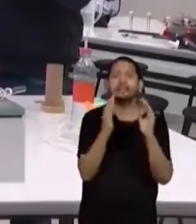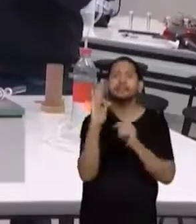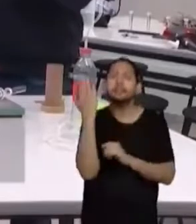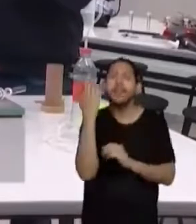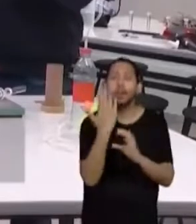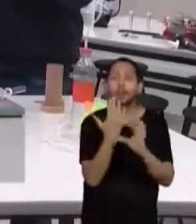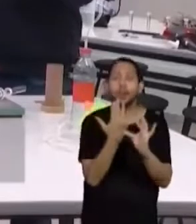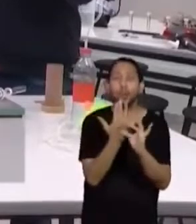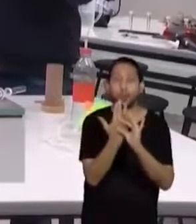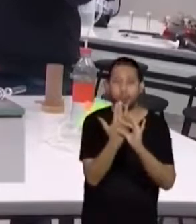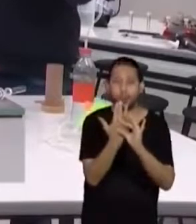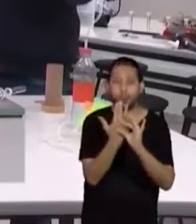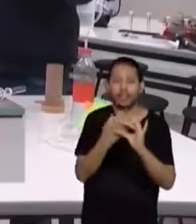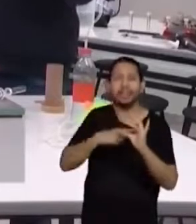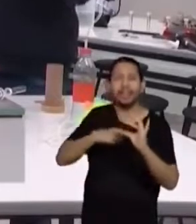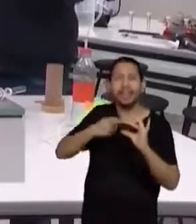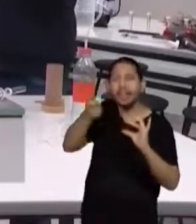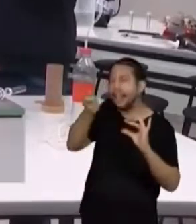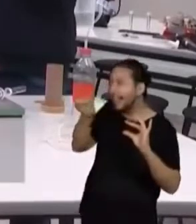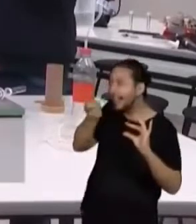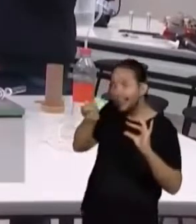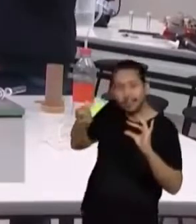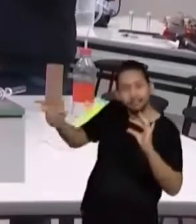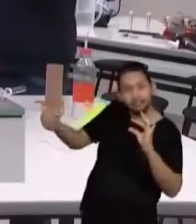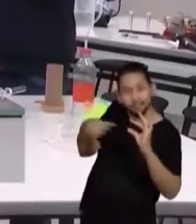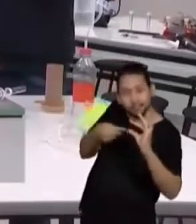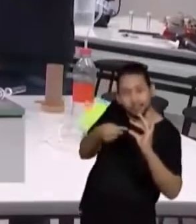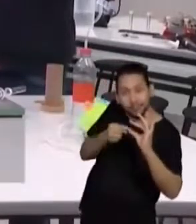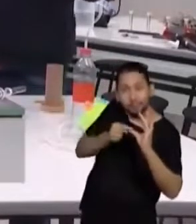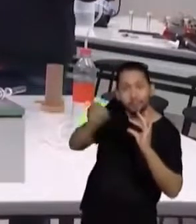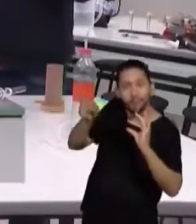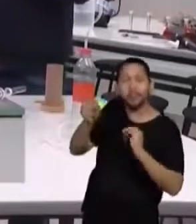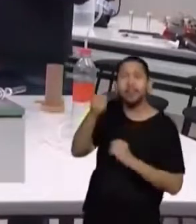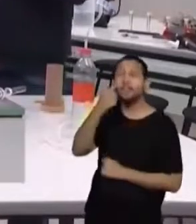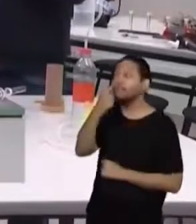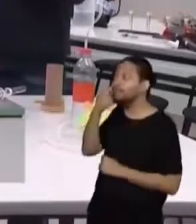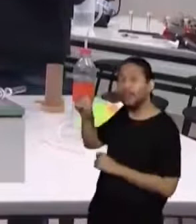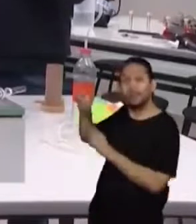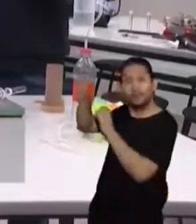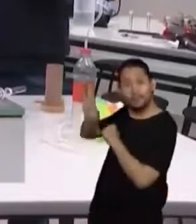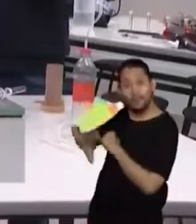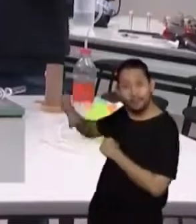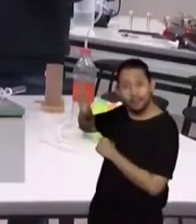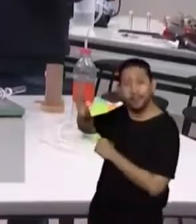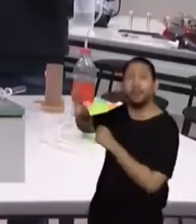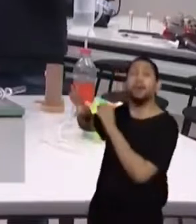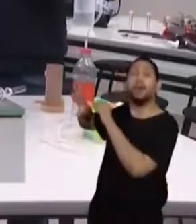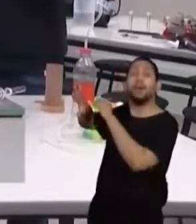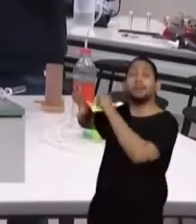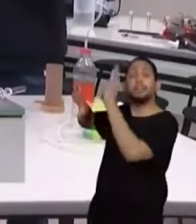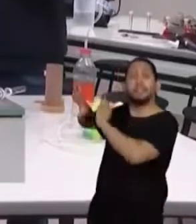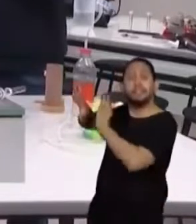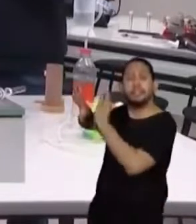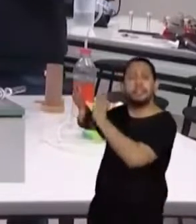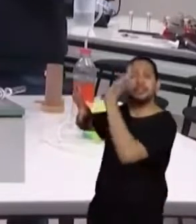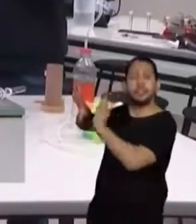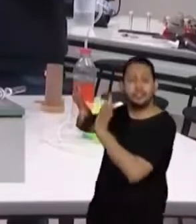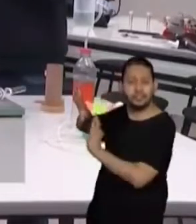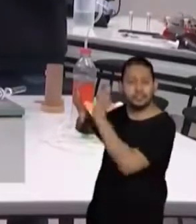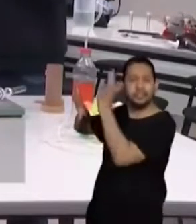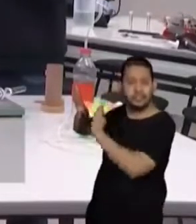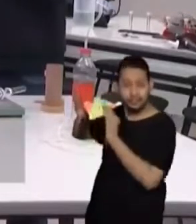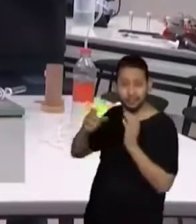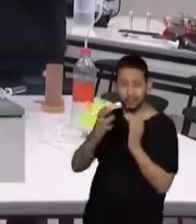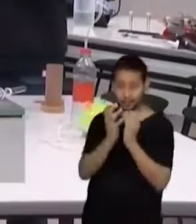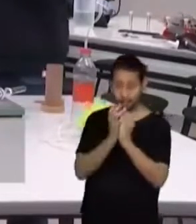tenho uma caneta de laser que está apontado para o espelho e vai ser refletido no espelho. Então, como a membrana